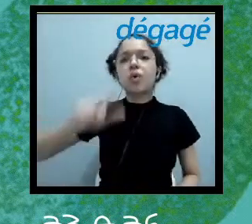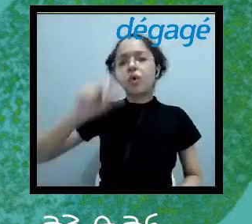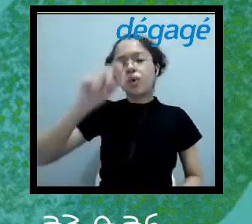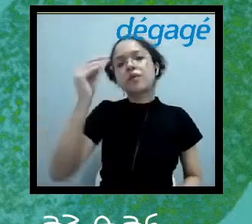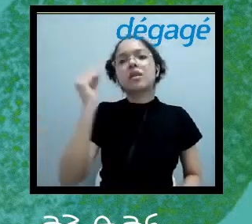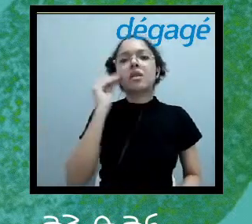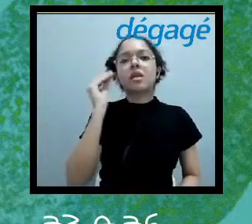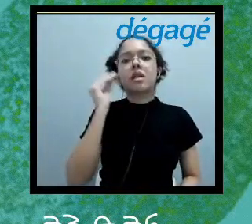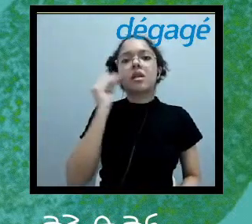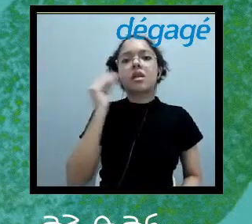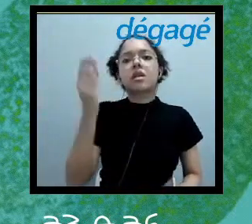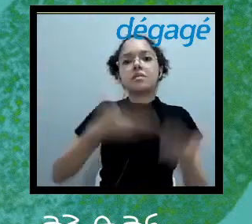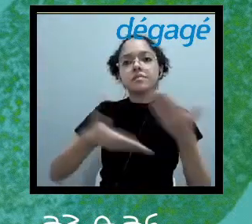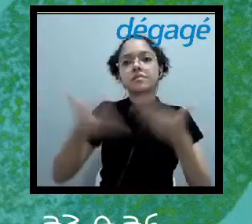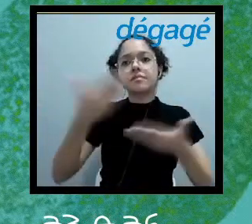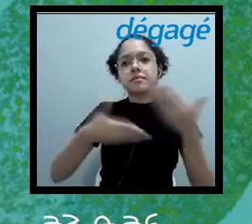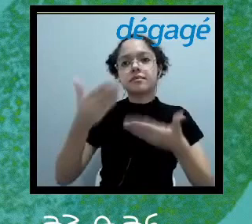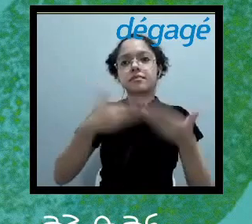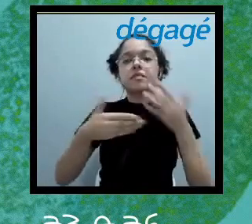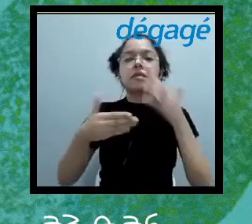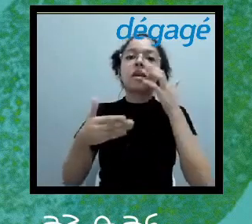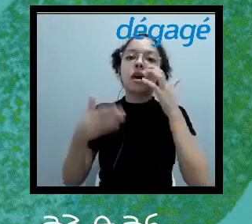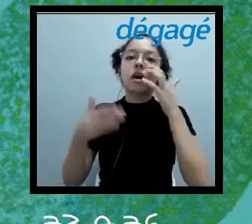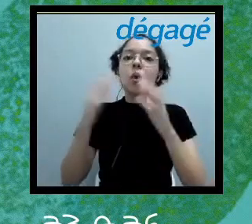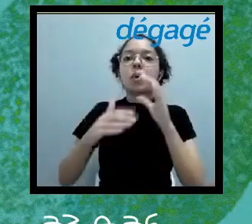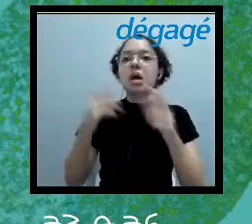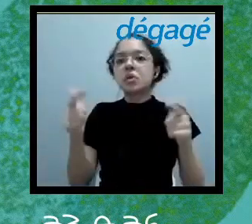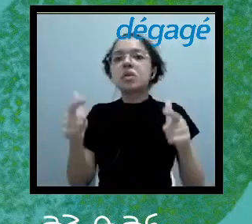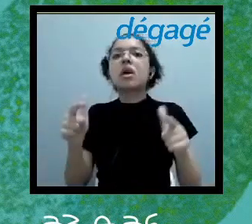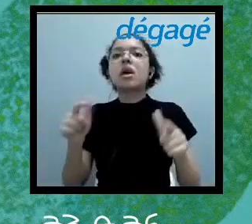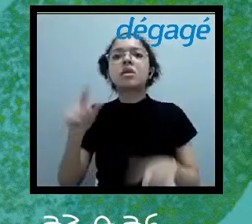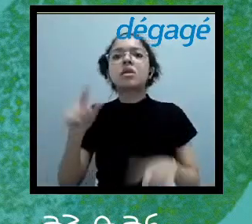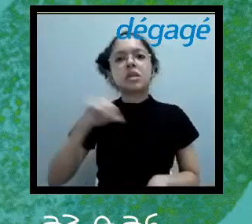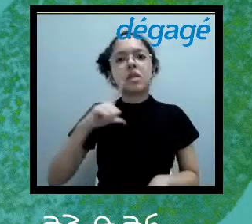se comunicam, porque elas se comunicam.